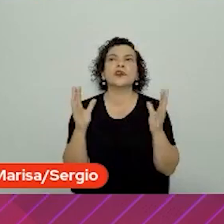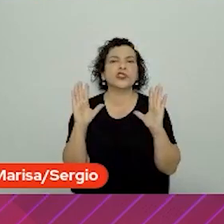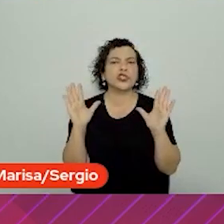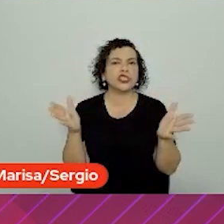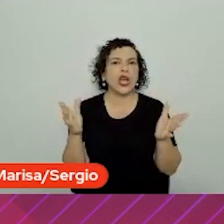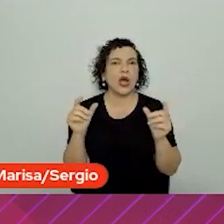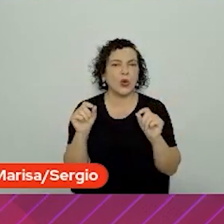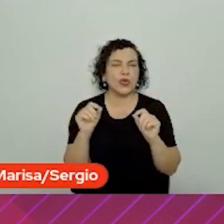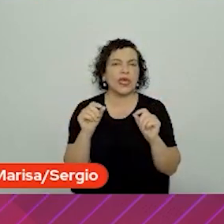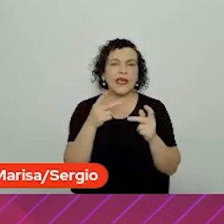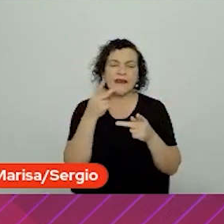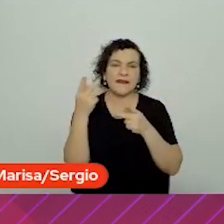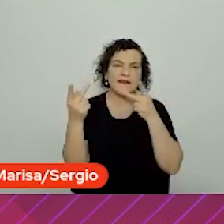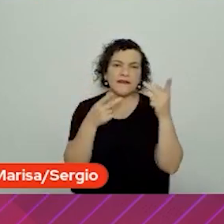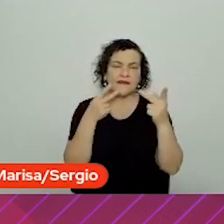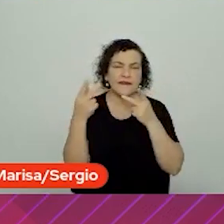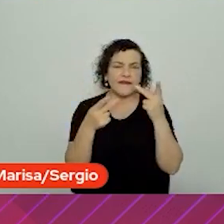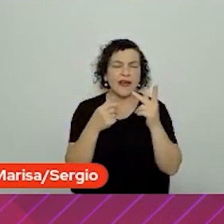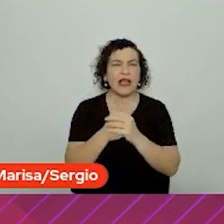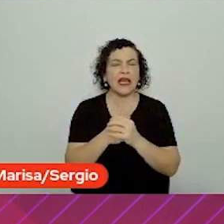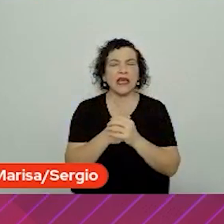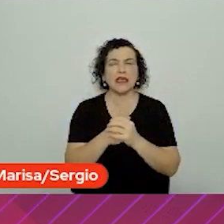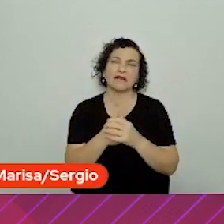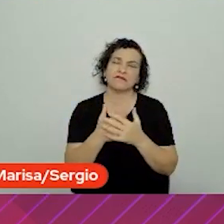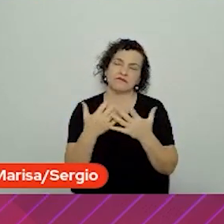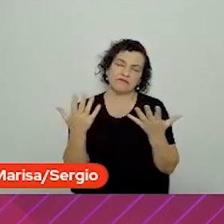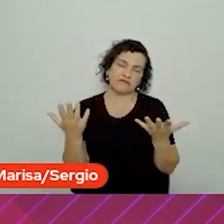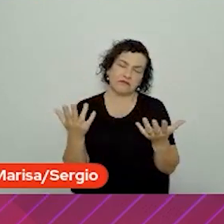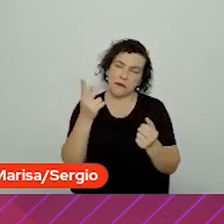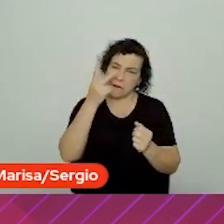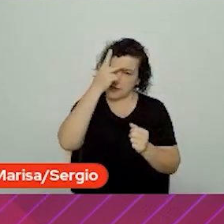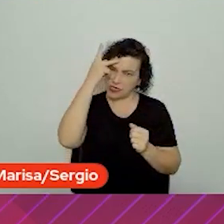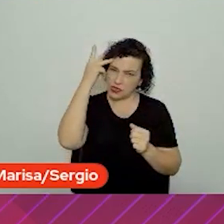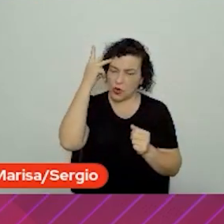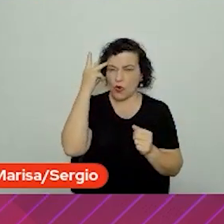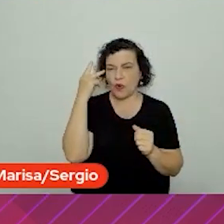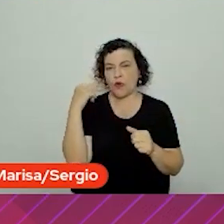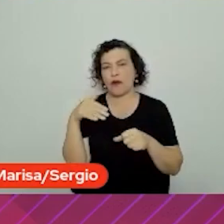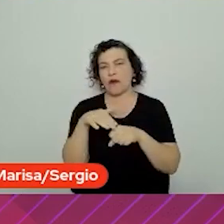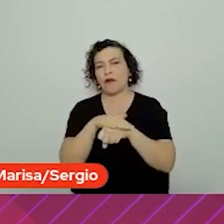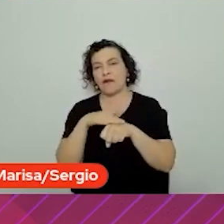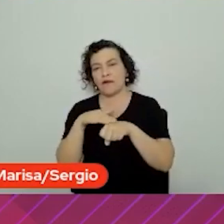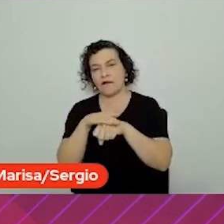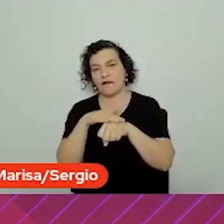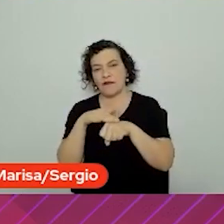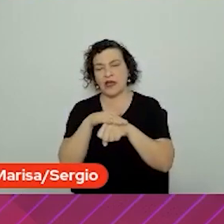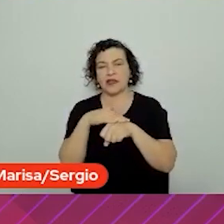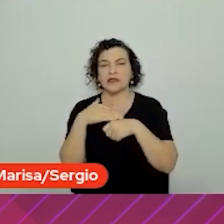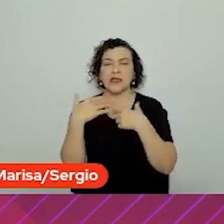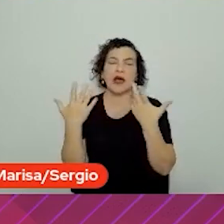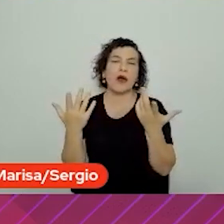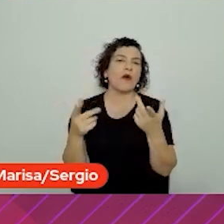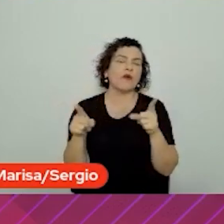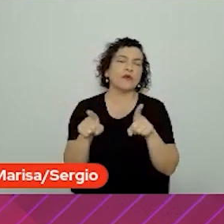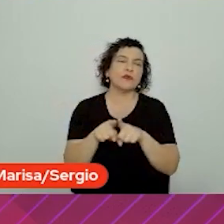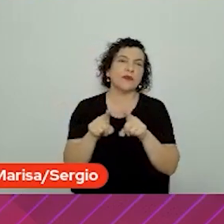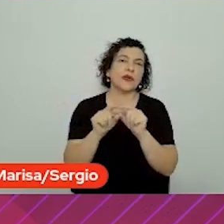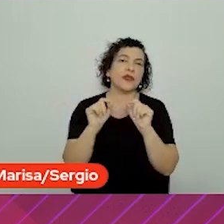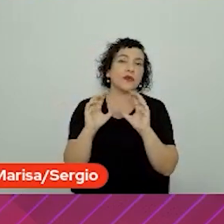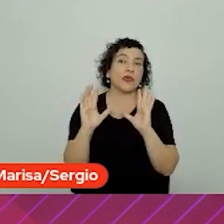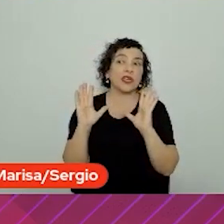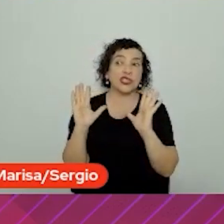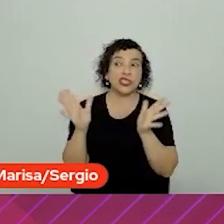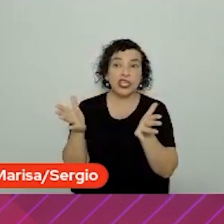tipo de pessoa, né, de diálogo ou então de abordagem de alguém que está